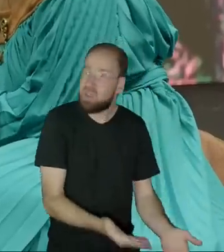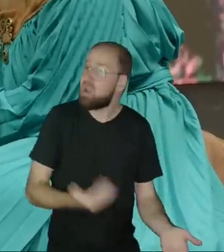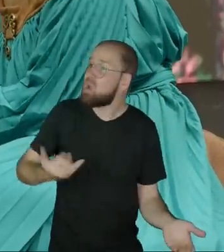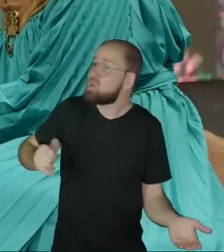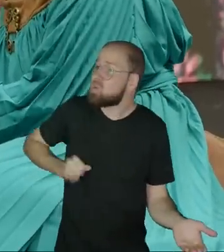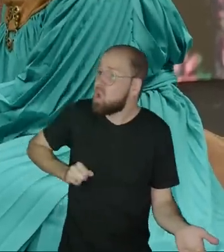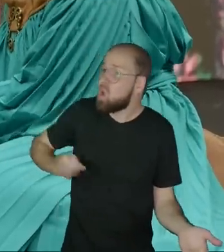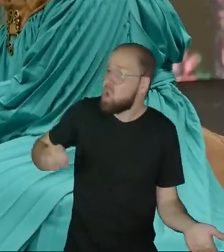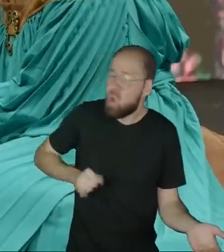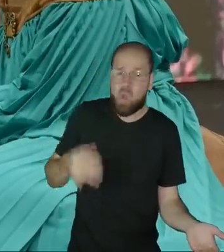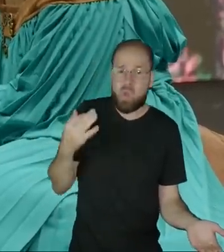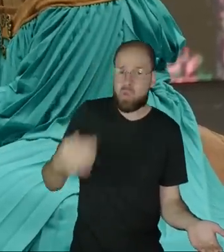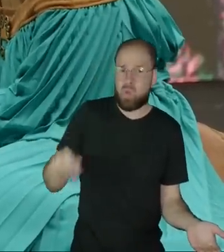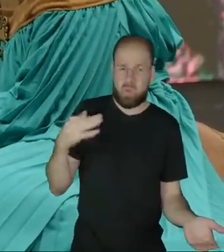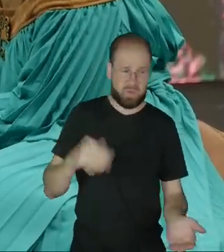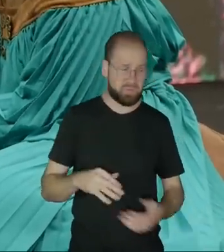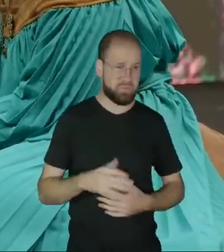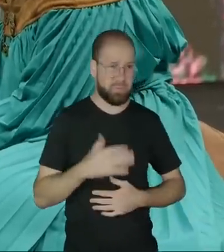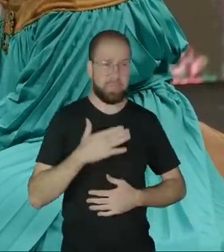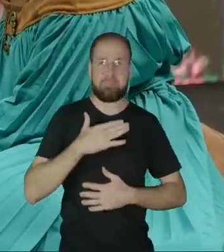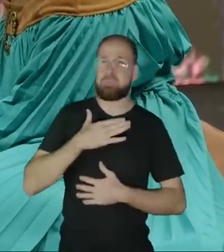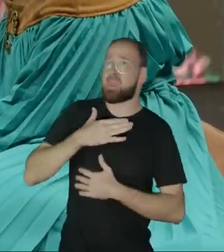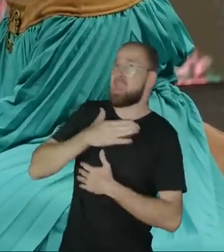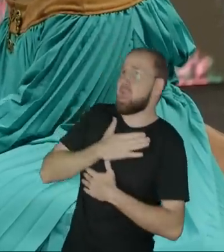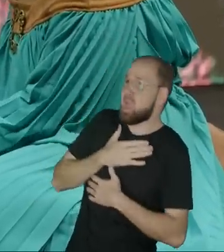dor. Minhas dores